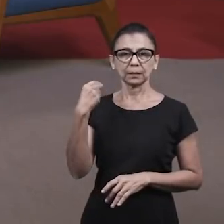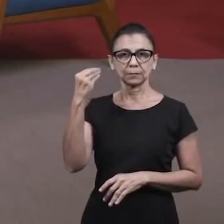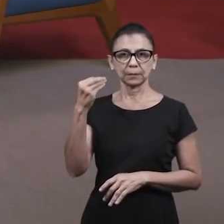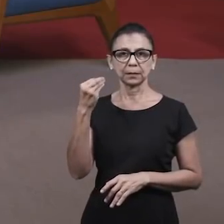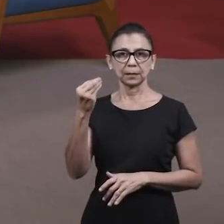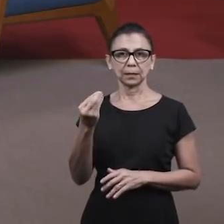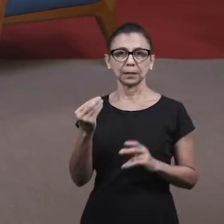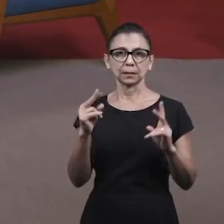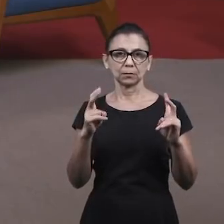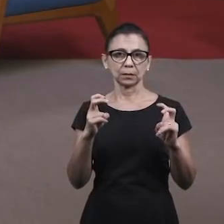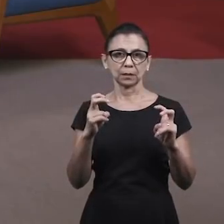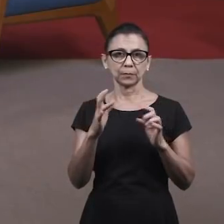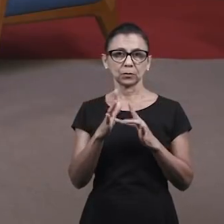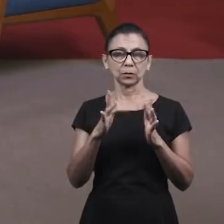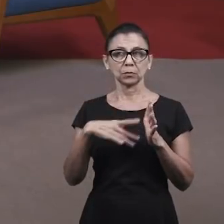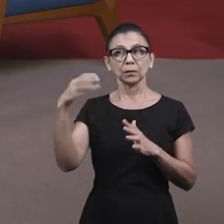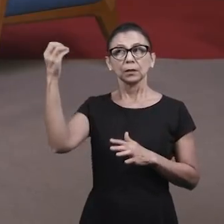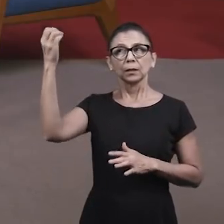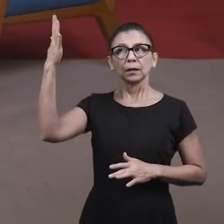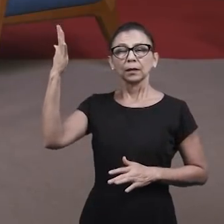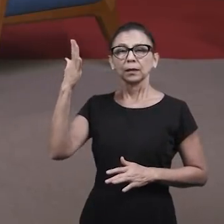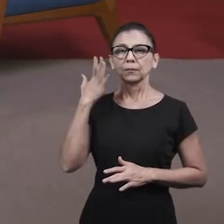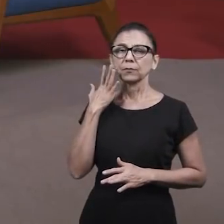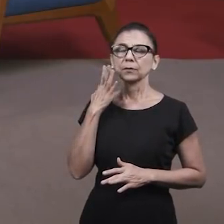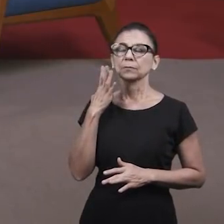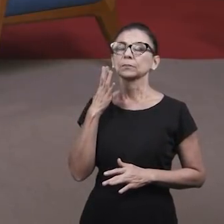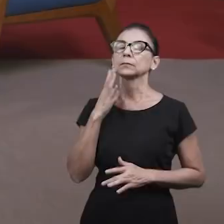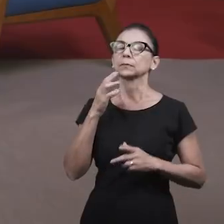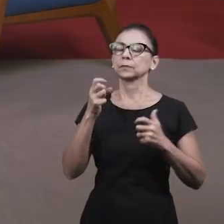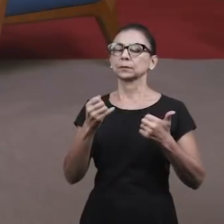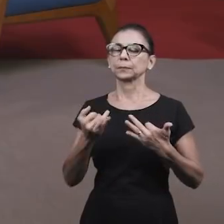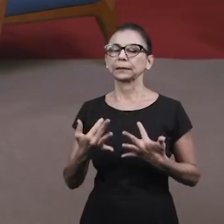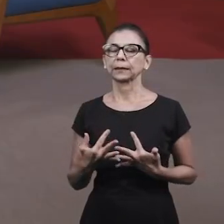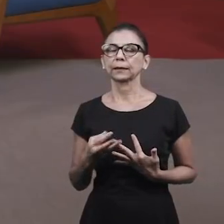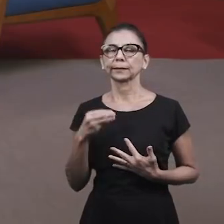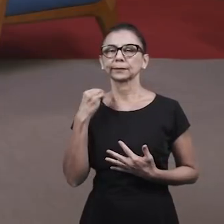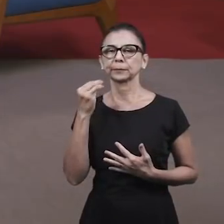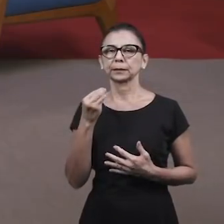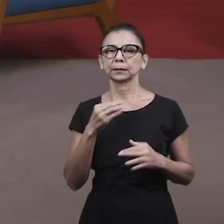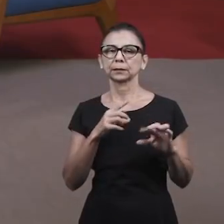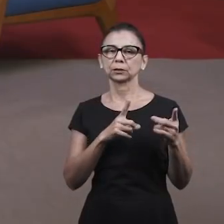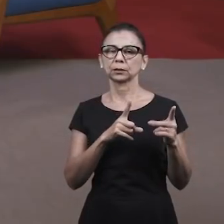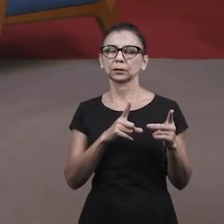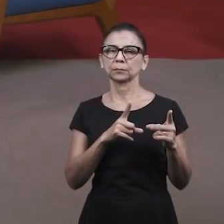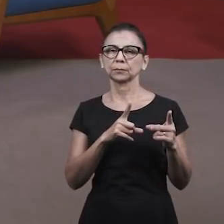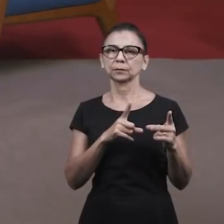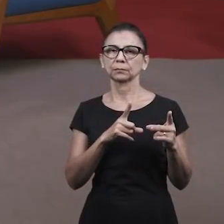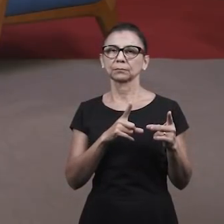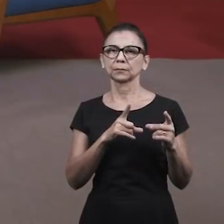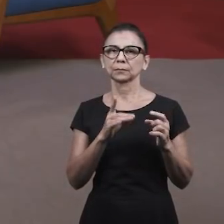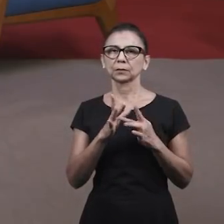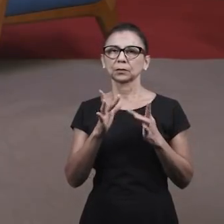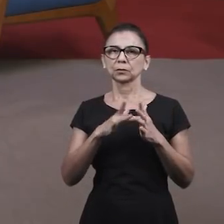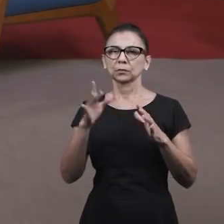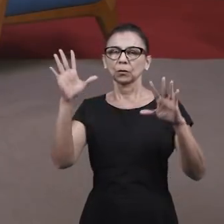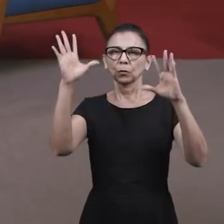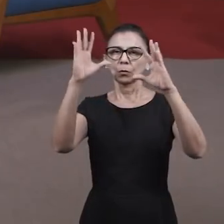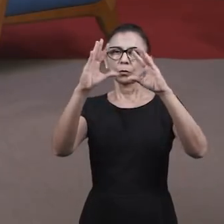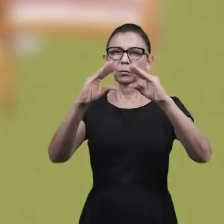ajudasse a passar por um momento difícil? Mas eu tenho certeza que em todos esses momentos o Senhor Jesus